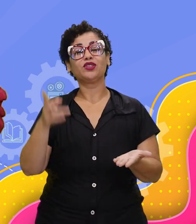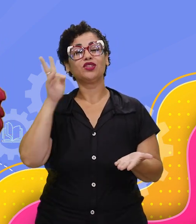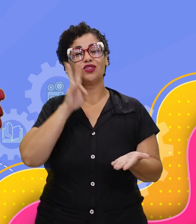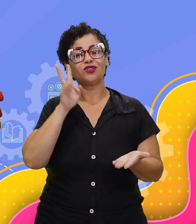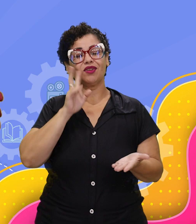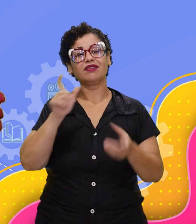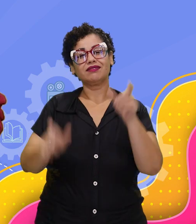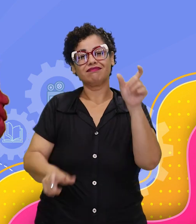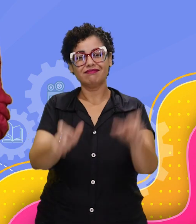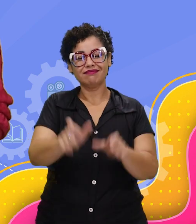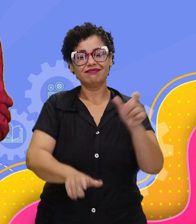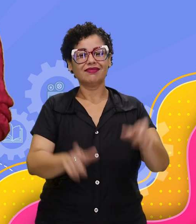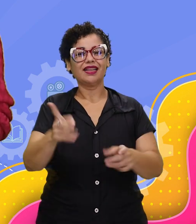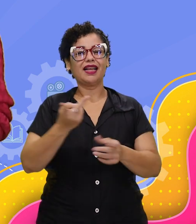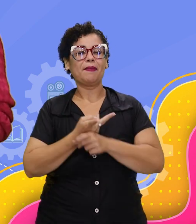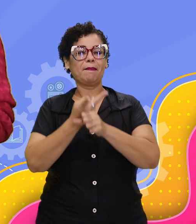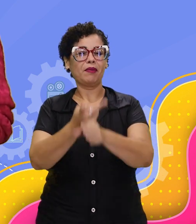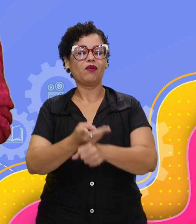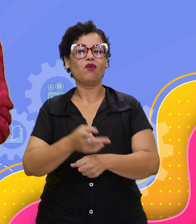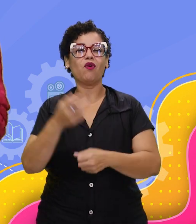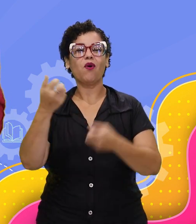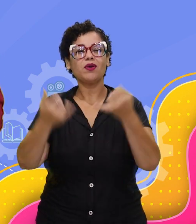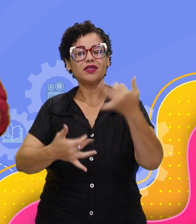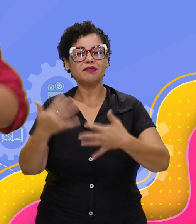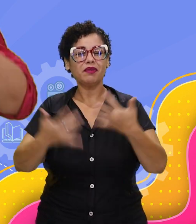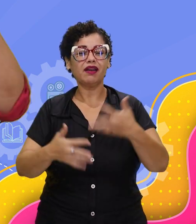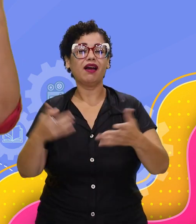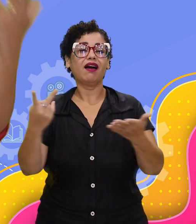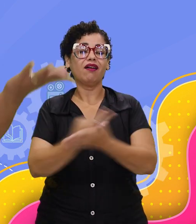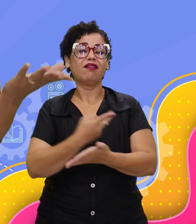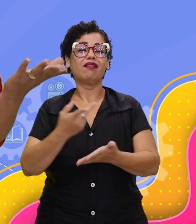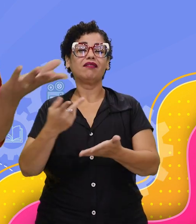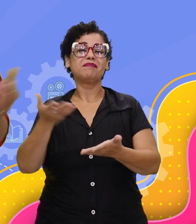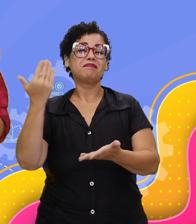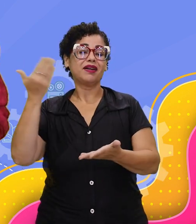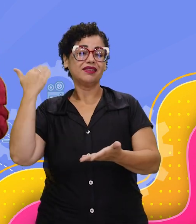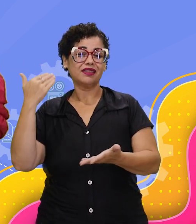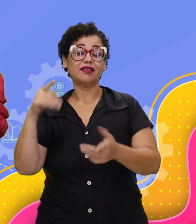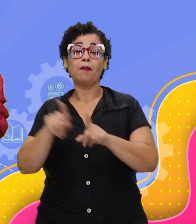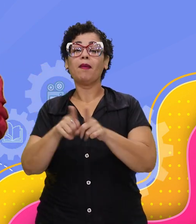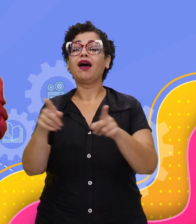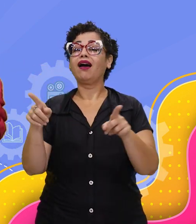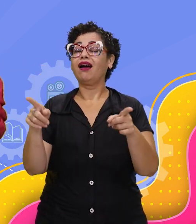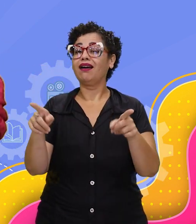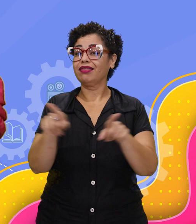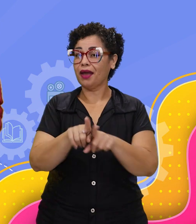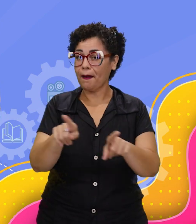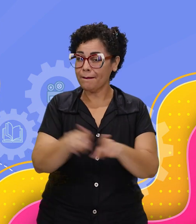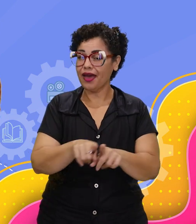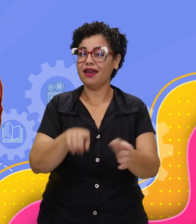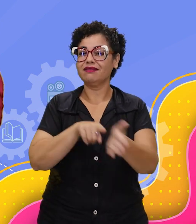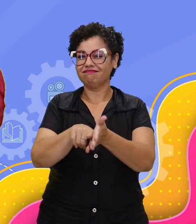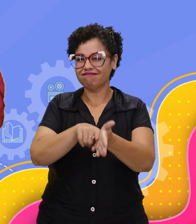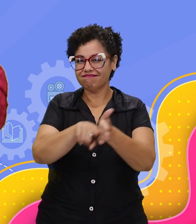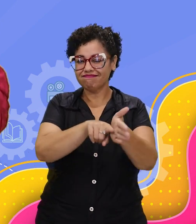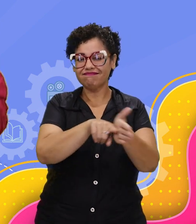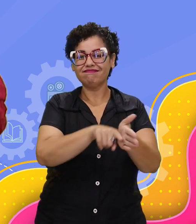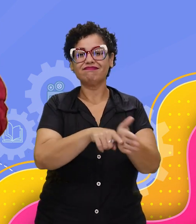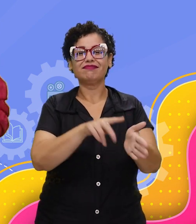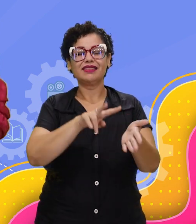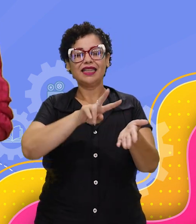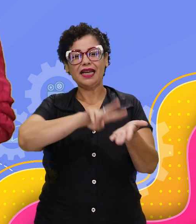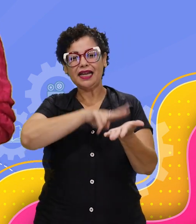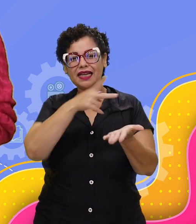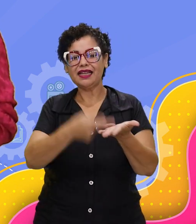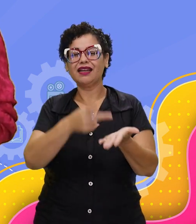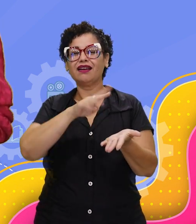os historiadores não apenas buscam narrar os eventos passados, mas também questionar,